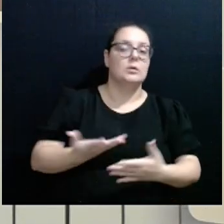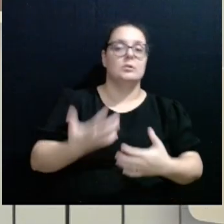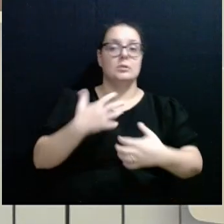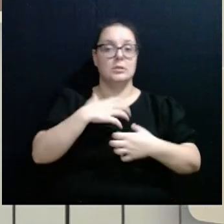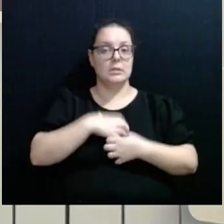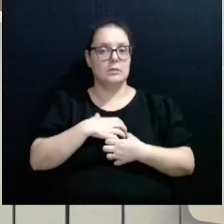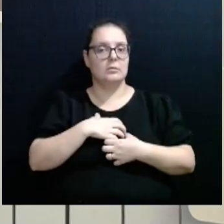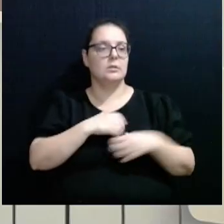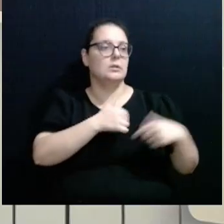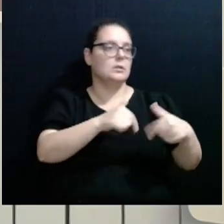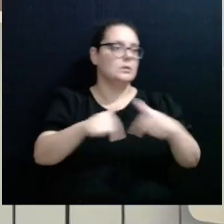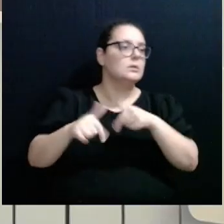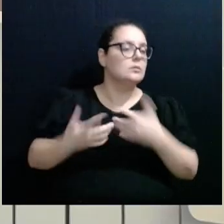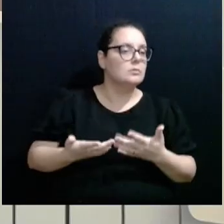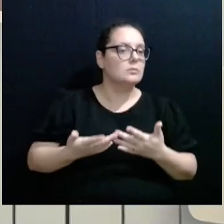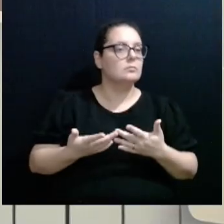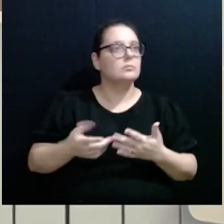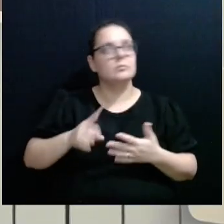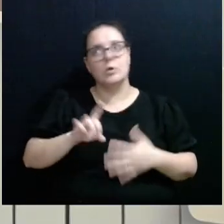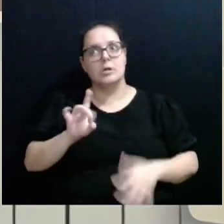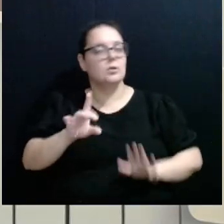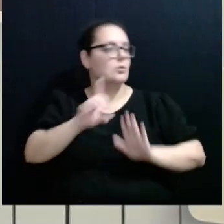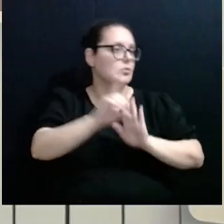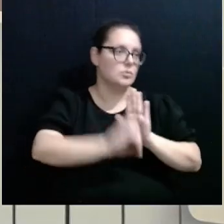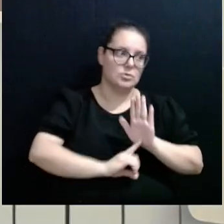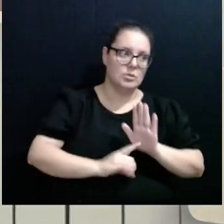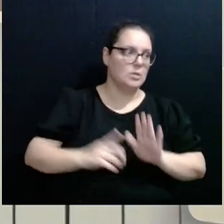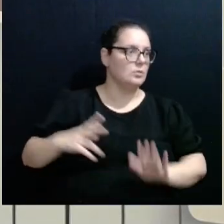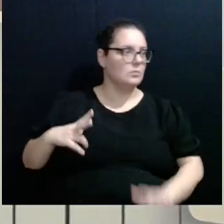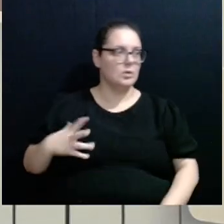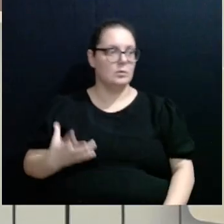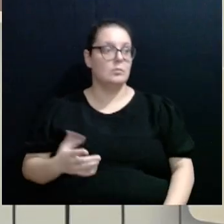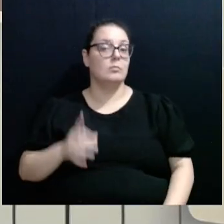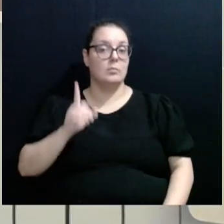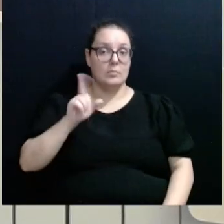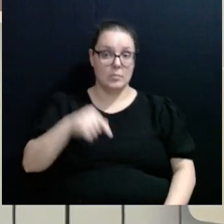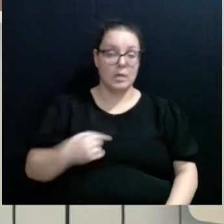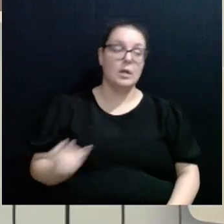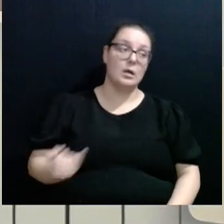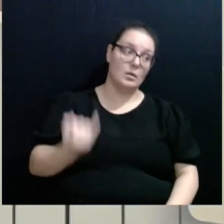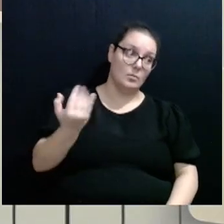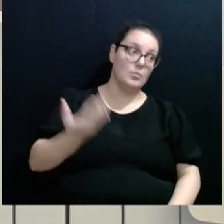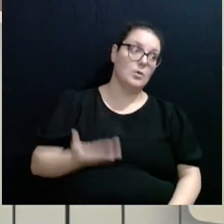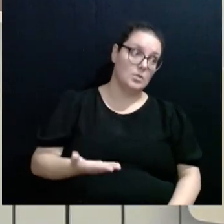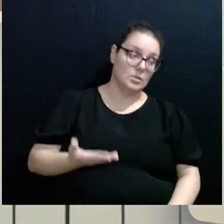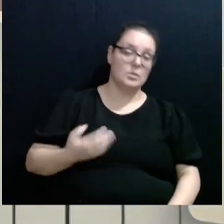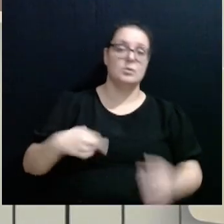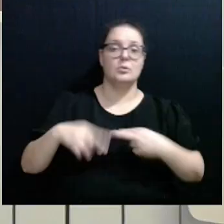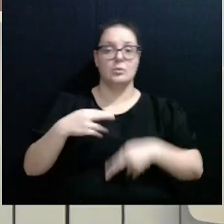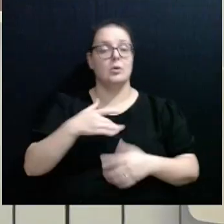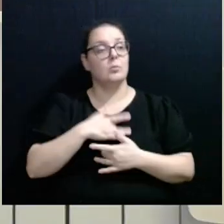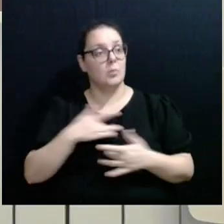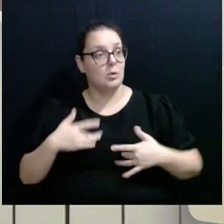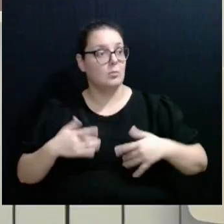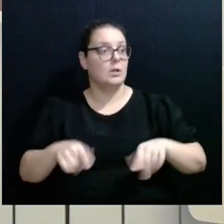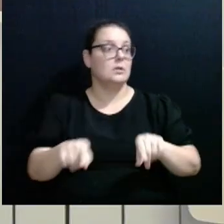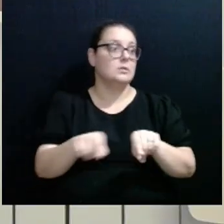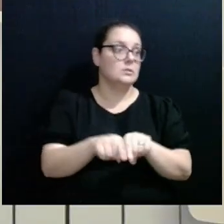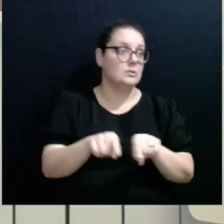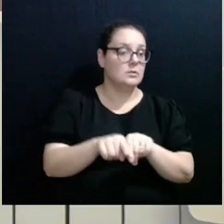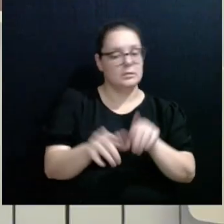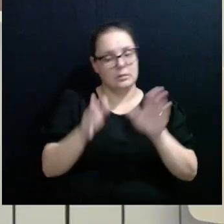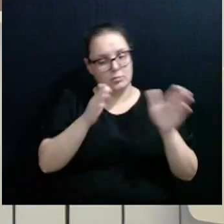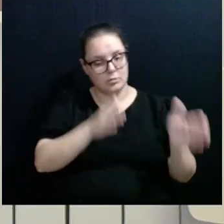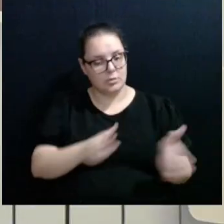trabalhadores não é apenas um direito individual, mas é uma peça importante, né, na questão da saúde, mas também da produtividade e